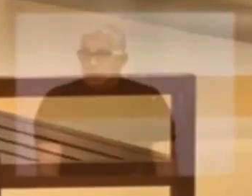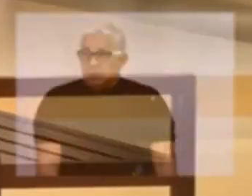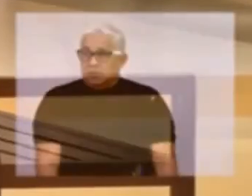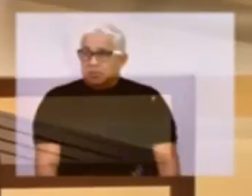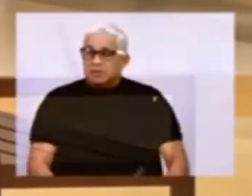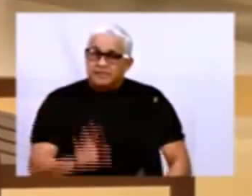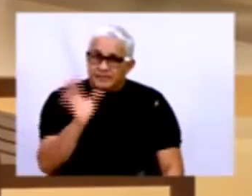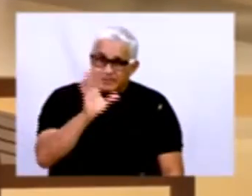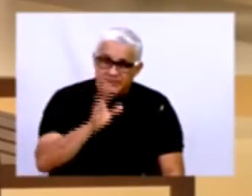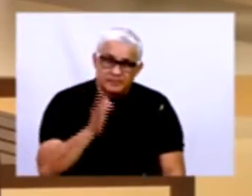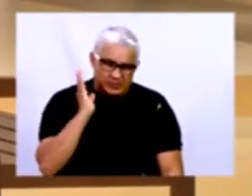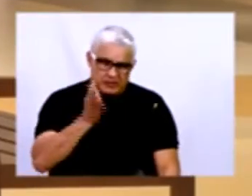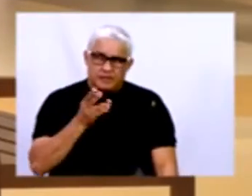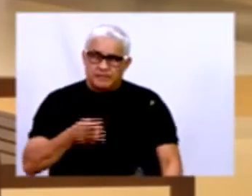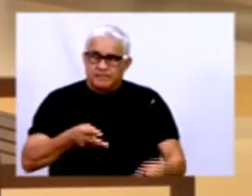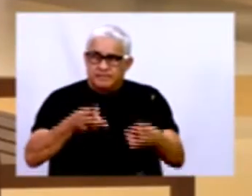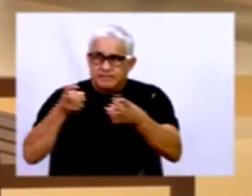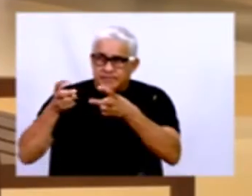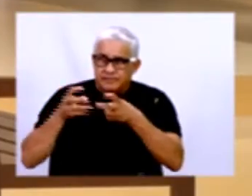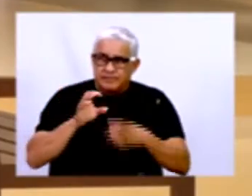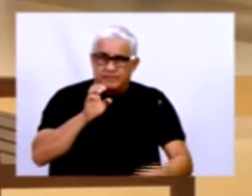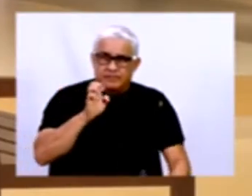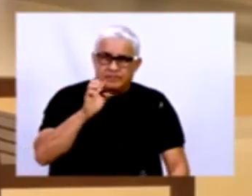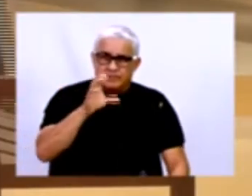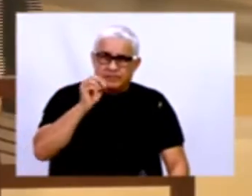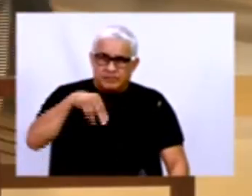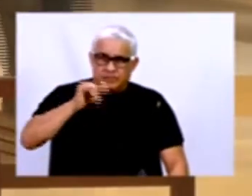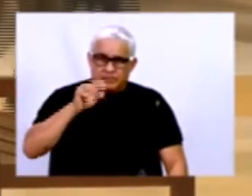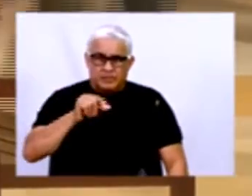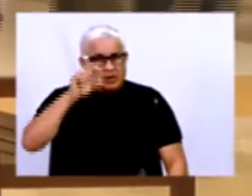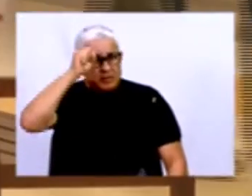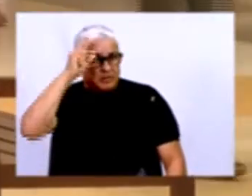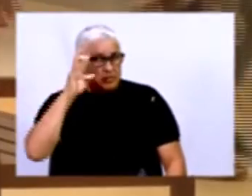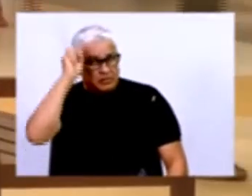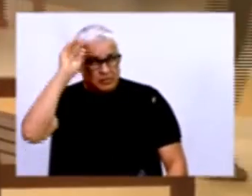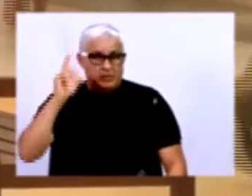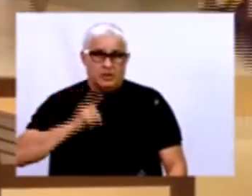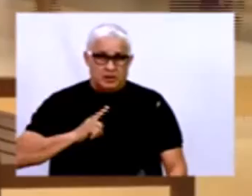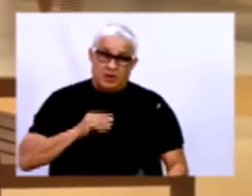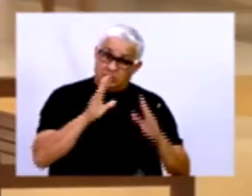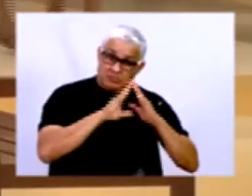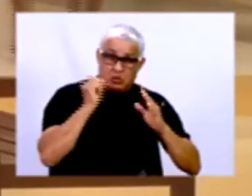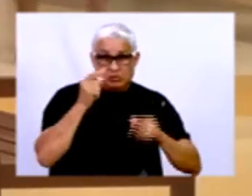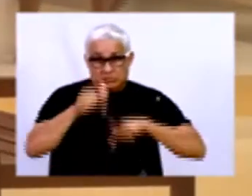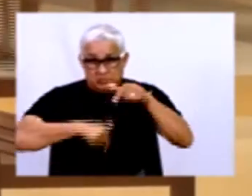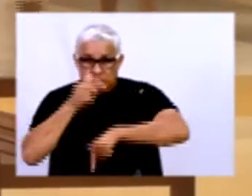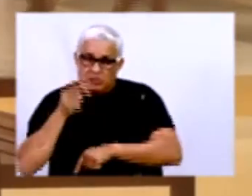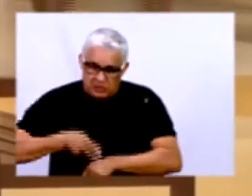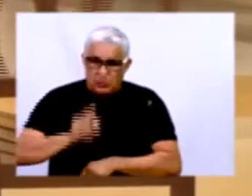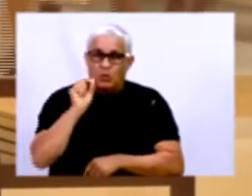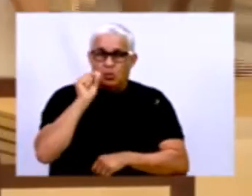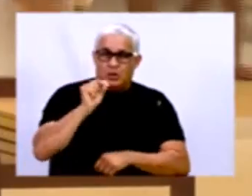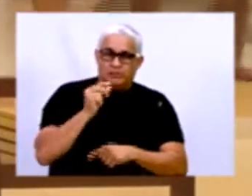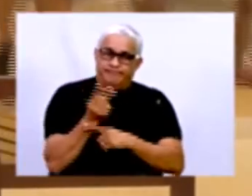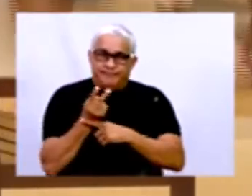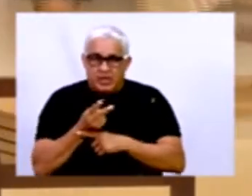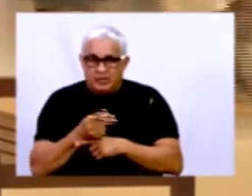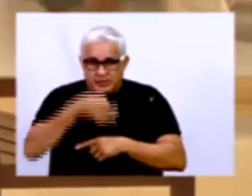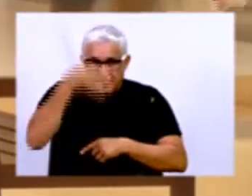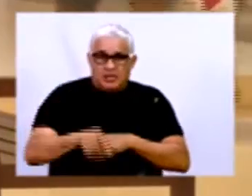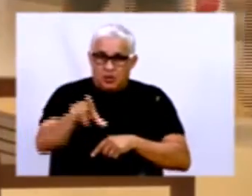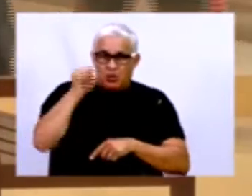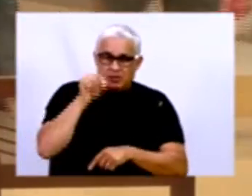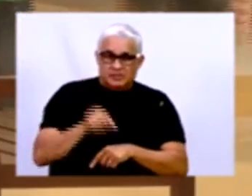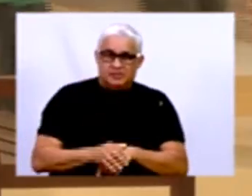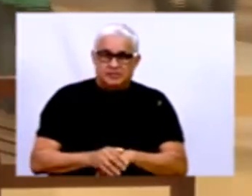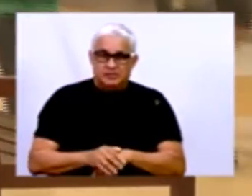Olá! Você já percebeu como a economia faz parte do nosso dia a dia? Em casa ou no trabalho sempre buscamos fazer a escolha certa,